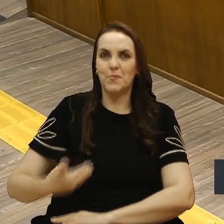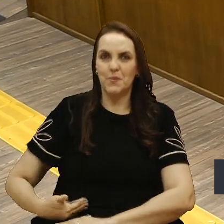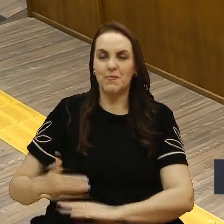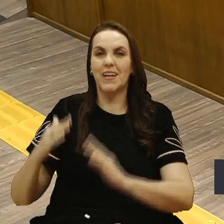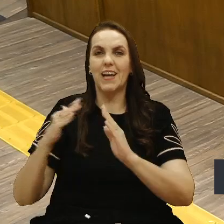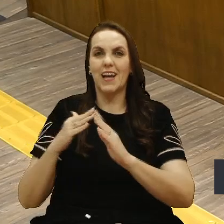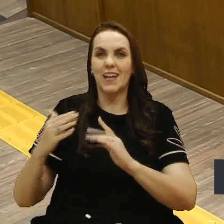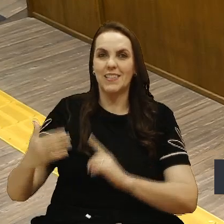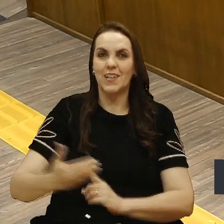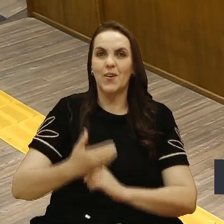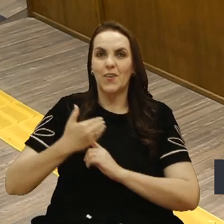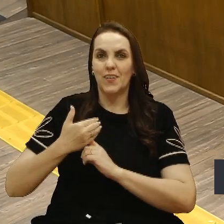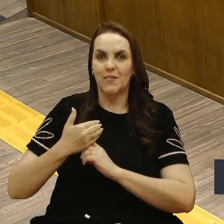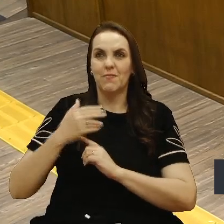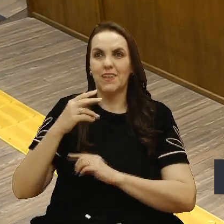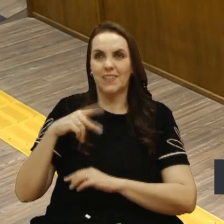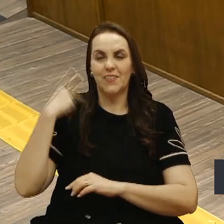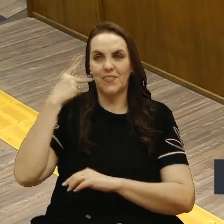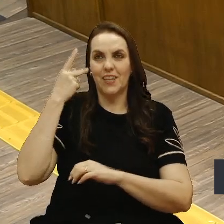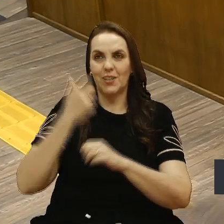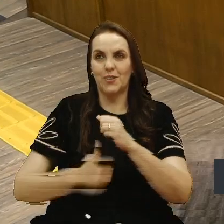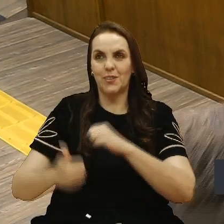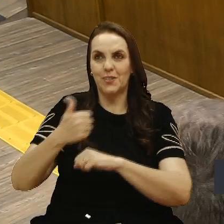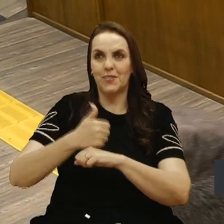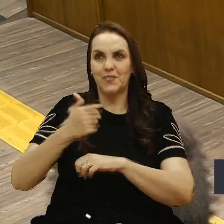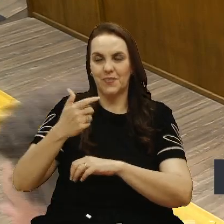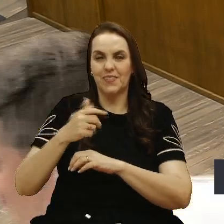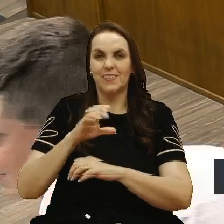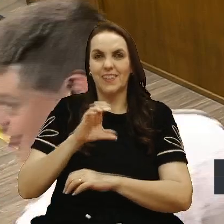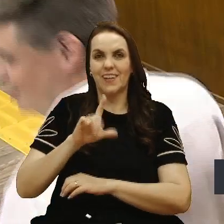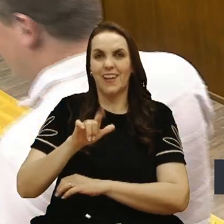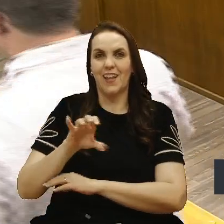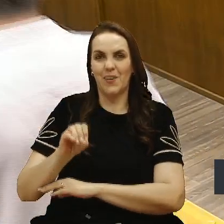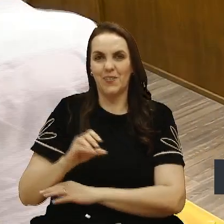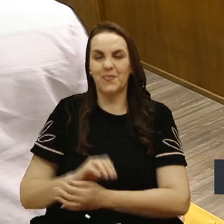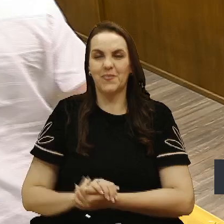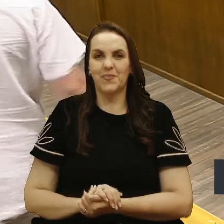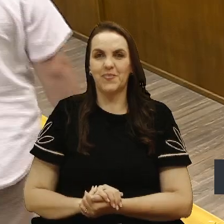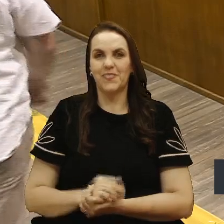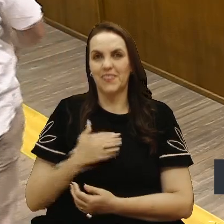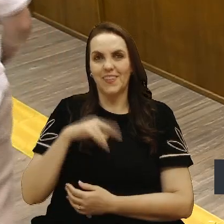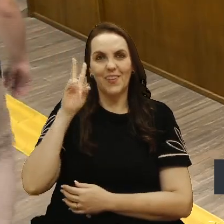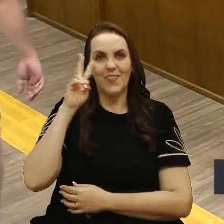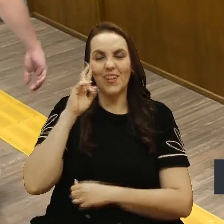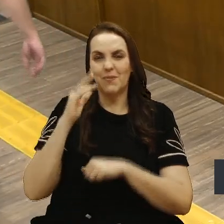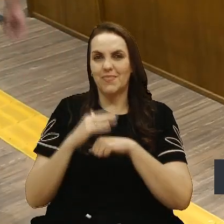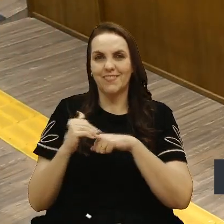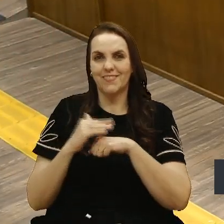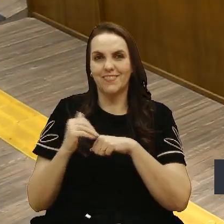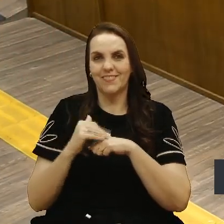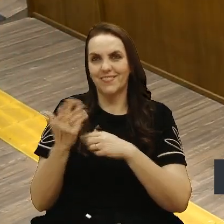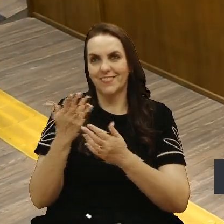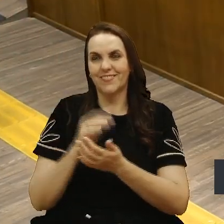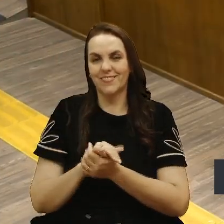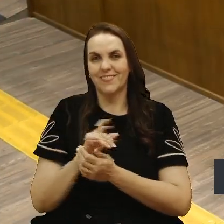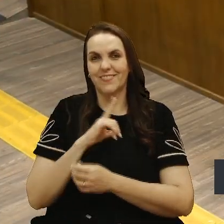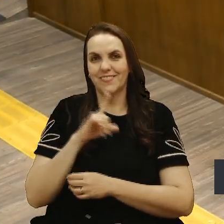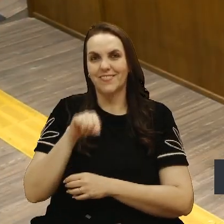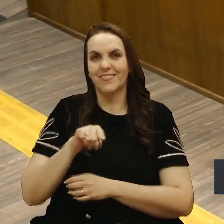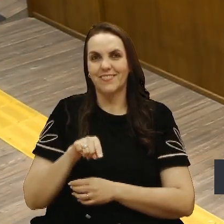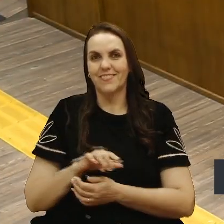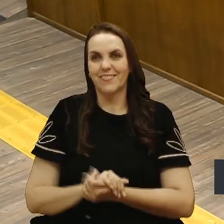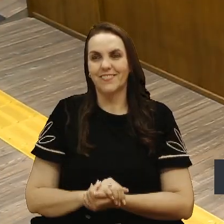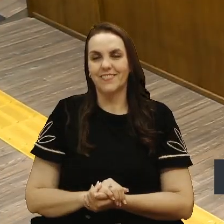acolhimento da vereadora suplente Cléo, né? E eu lembro com muito carinho desse dia também.